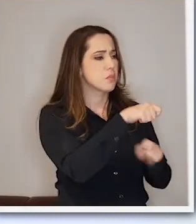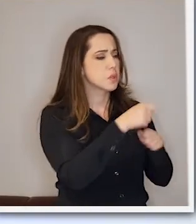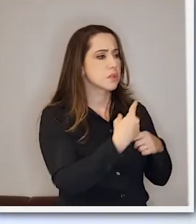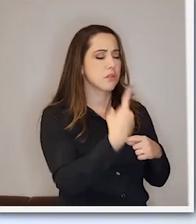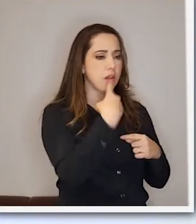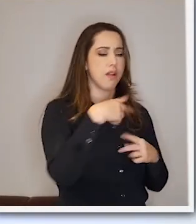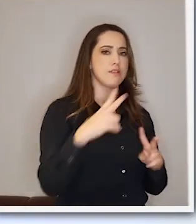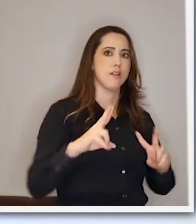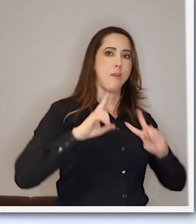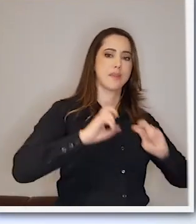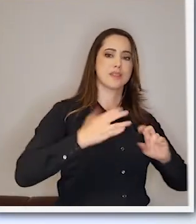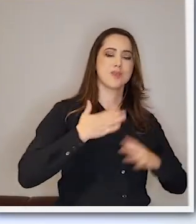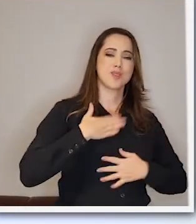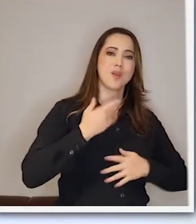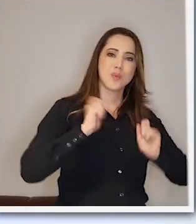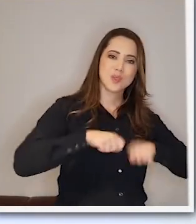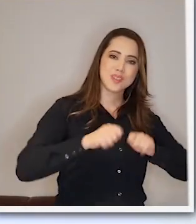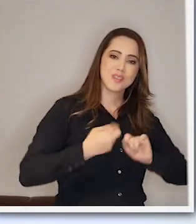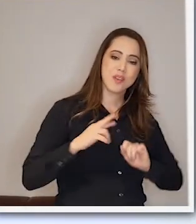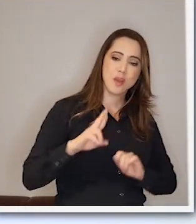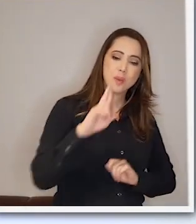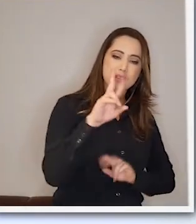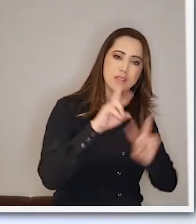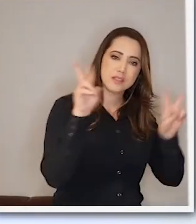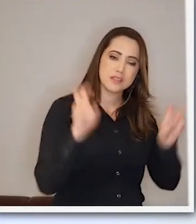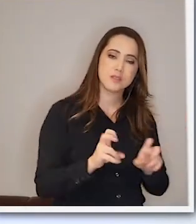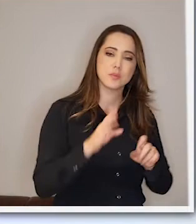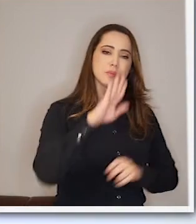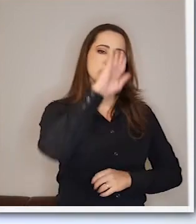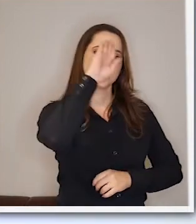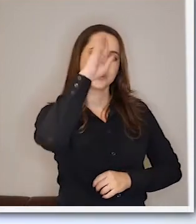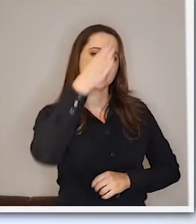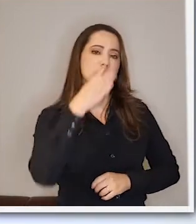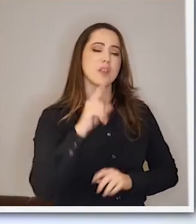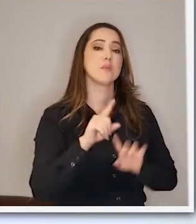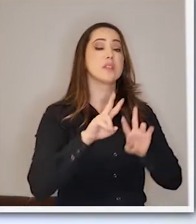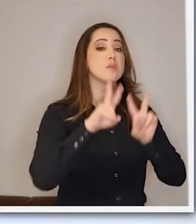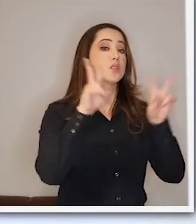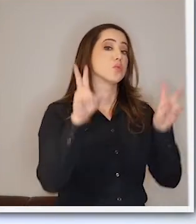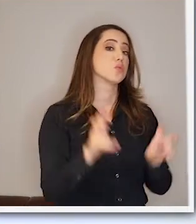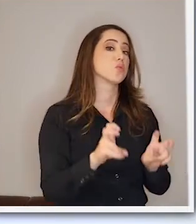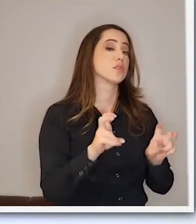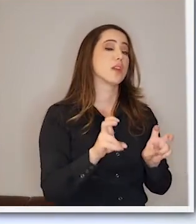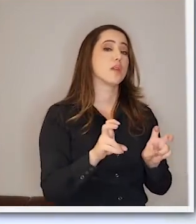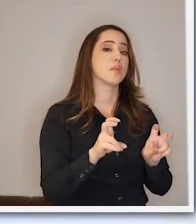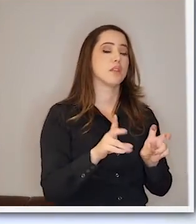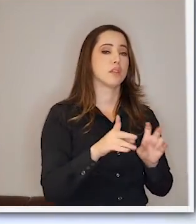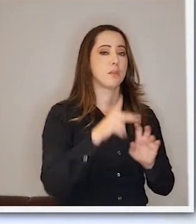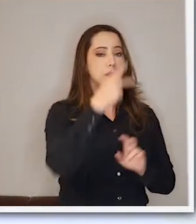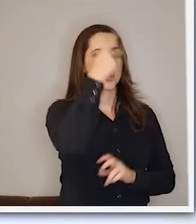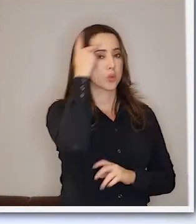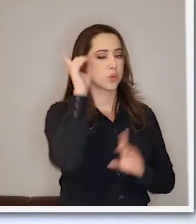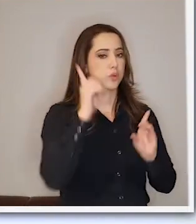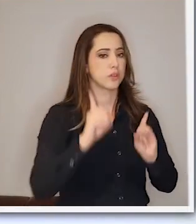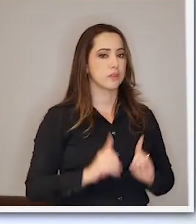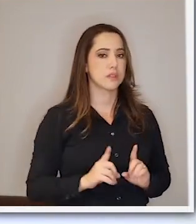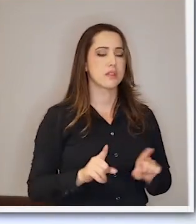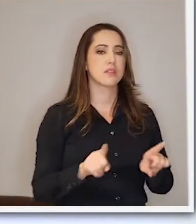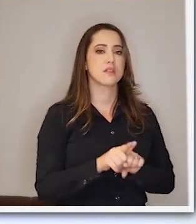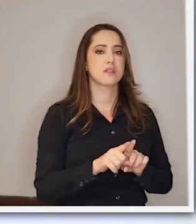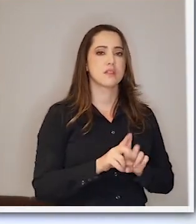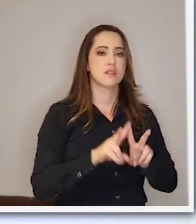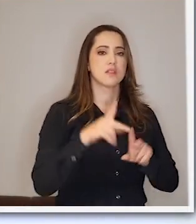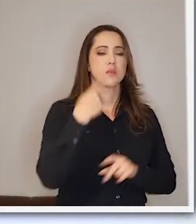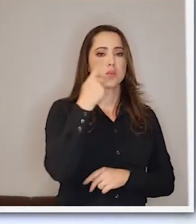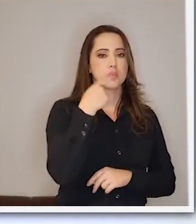parlamentares, muita gente que viram em mim essa possibilidade de representar essas pautas,